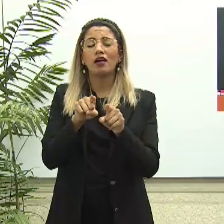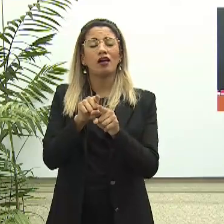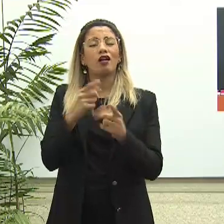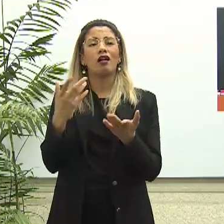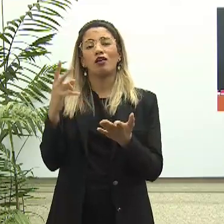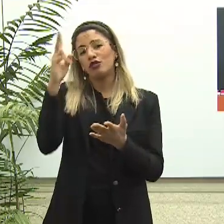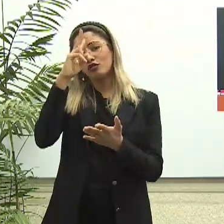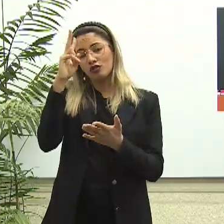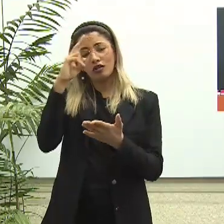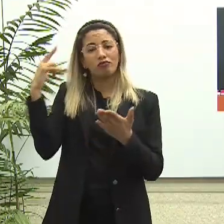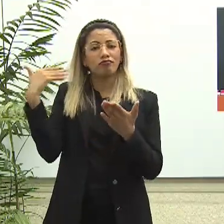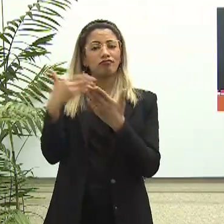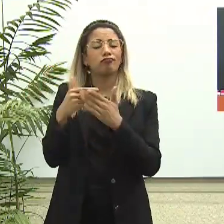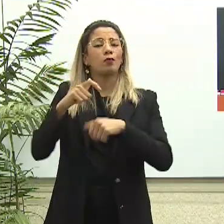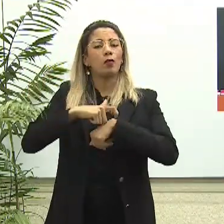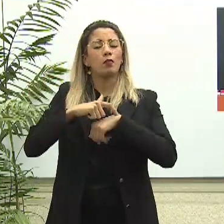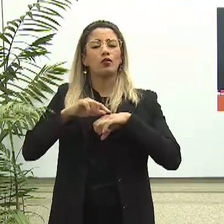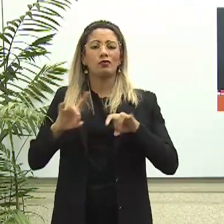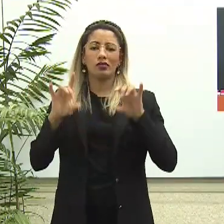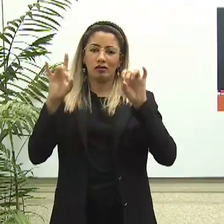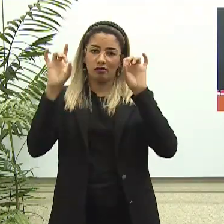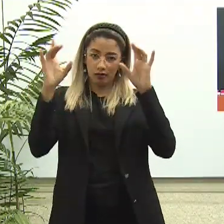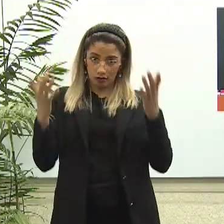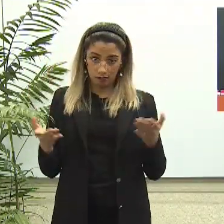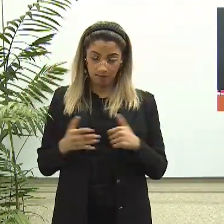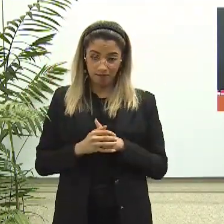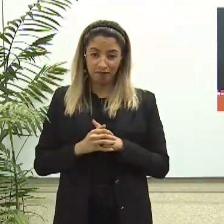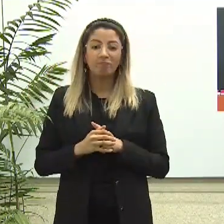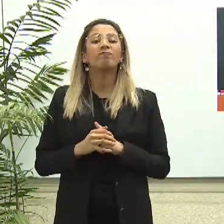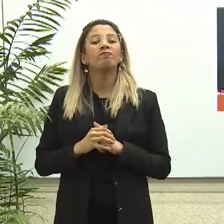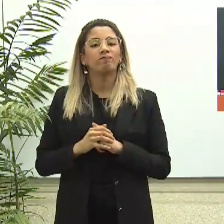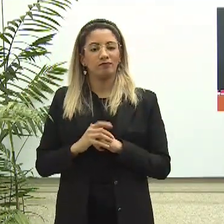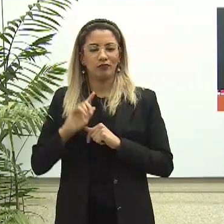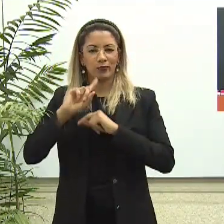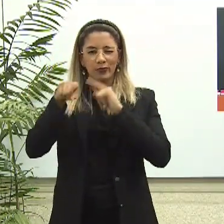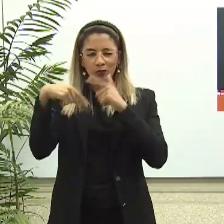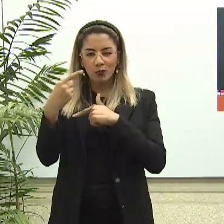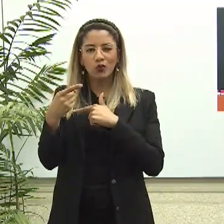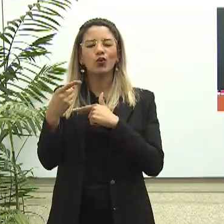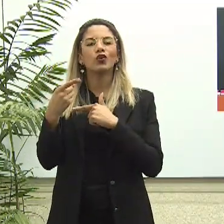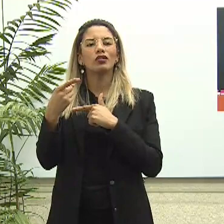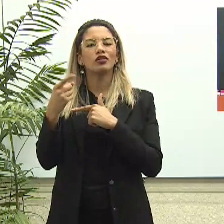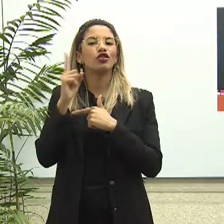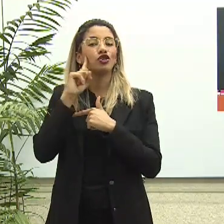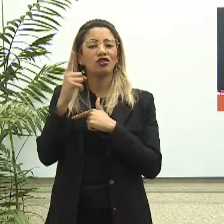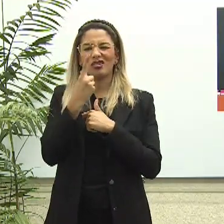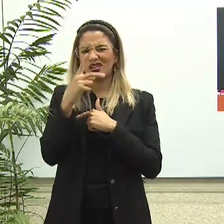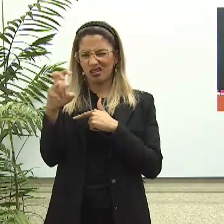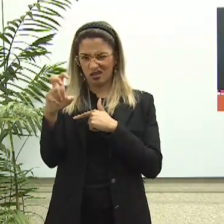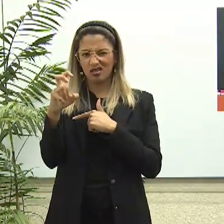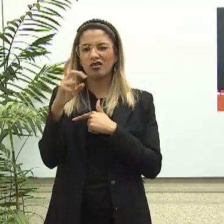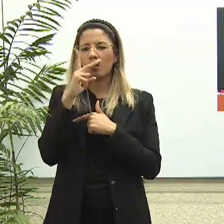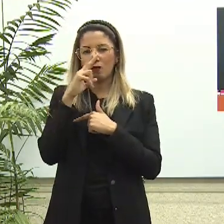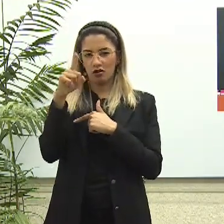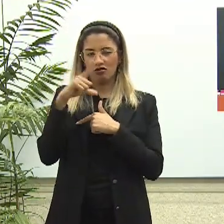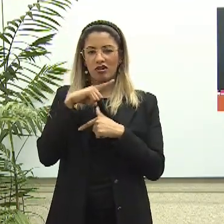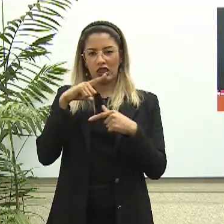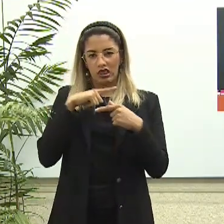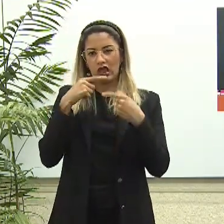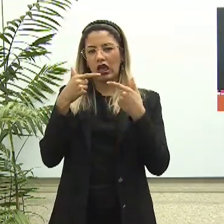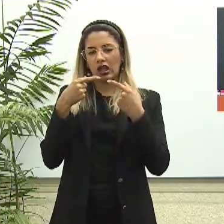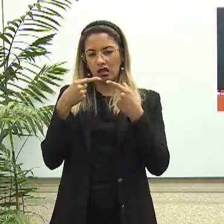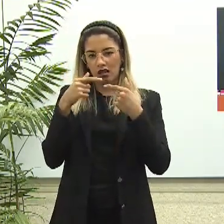aqui no Olho no olho claro que vai ter a gravação Isso vai ser depois né Eh eh no dia 15 acho que vai ser o lançamento